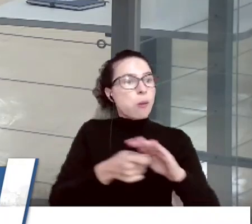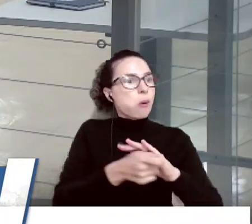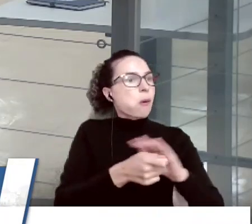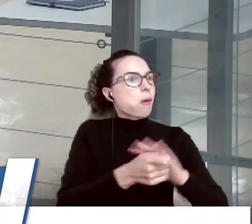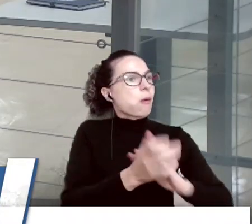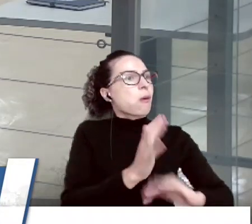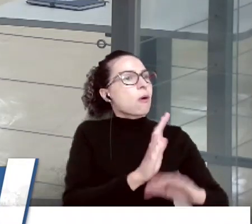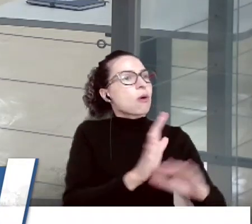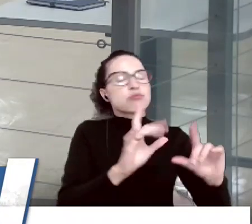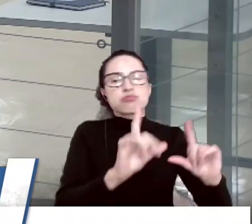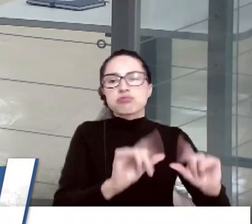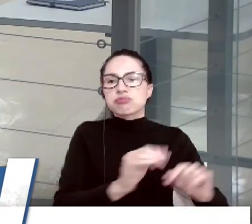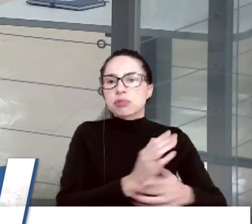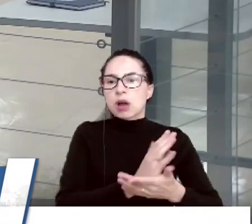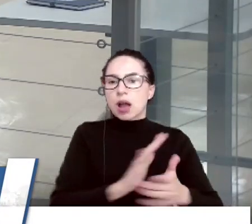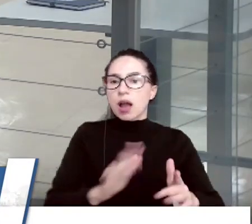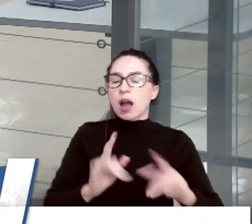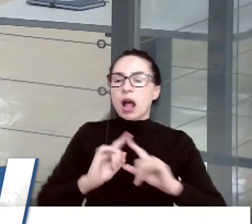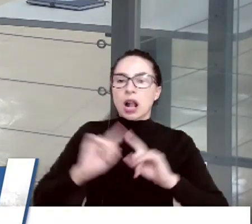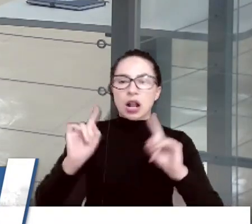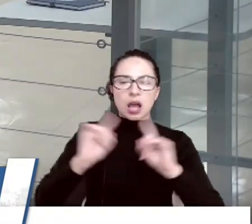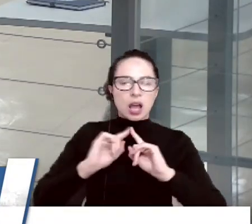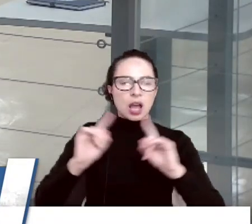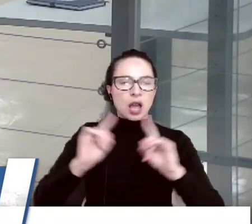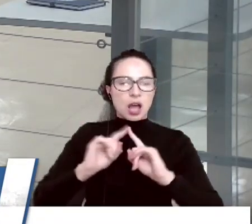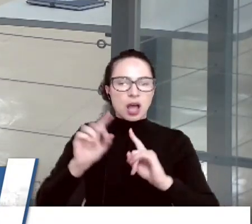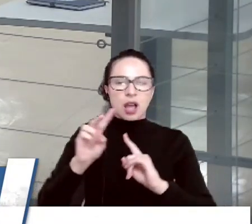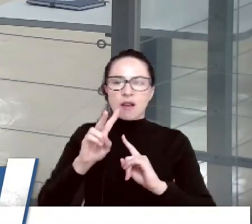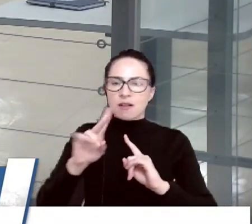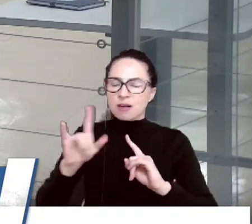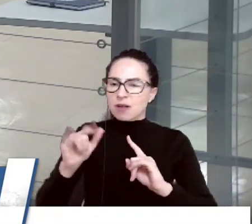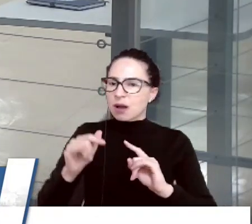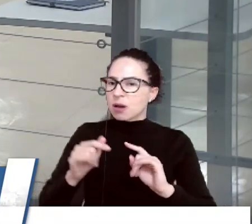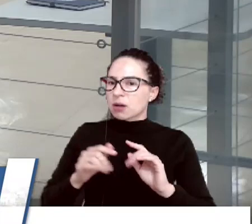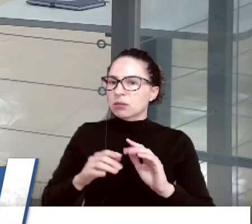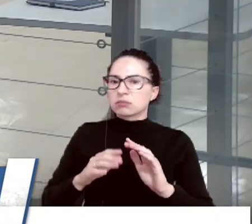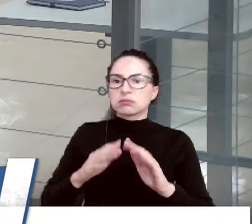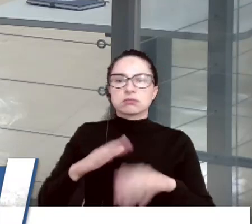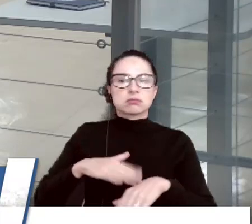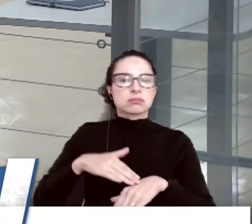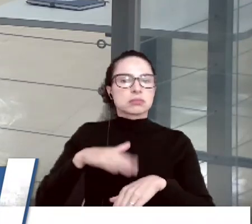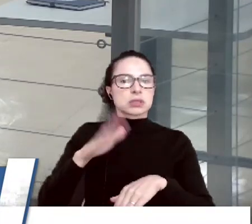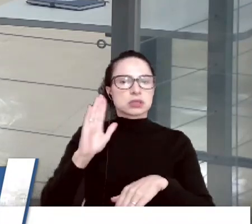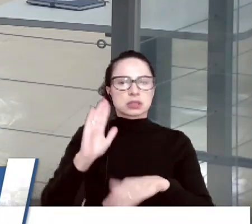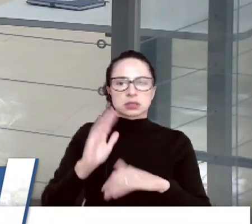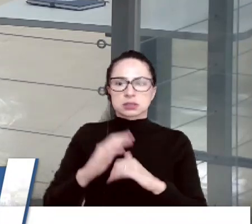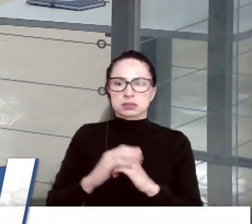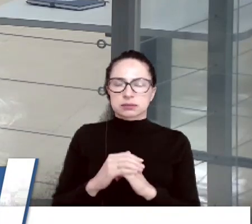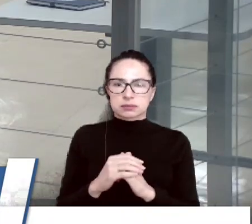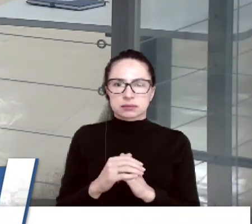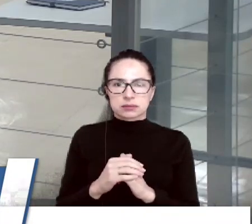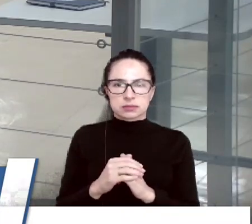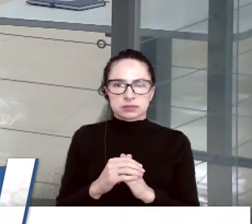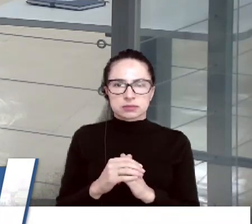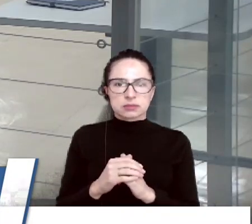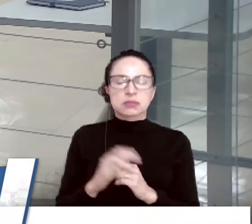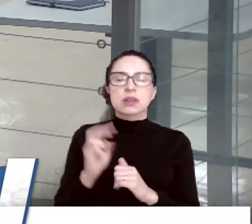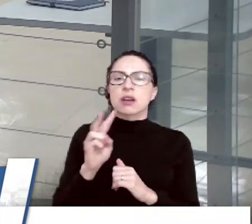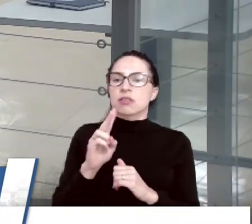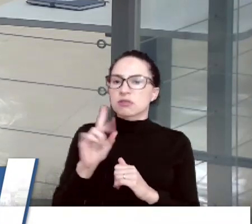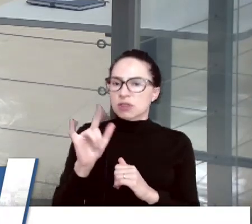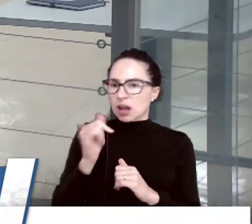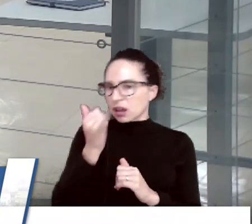as reclamações vão ser simplesmente ignoradas. Vão ser